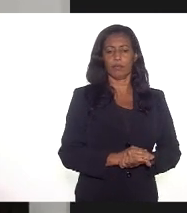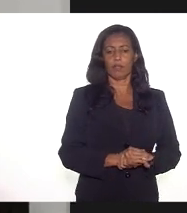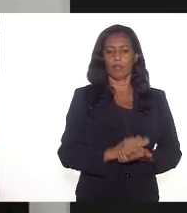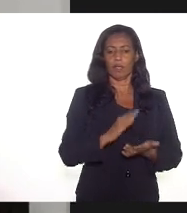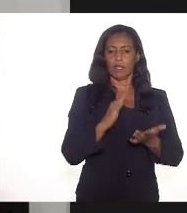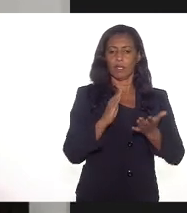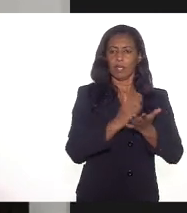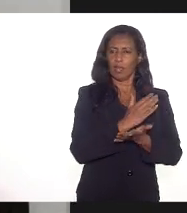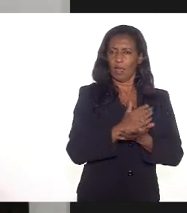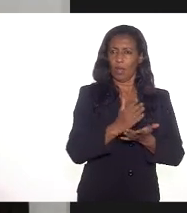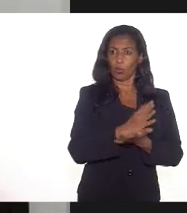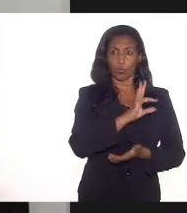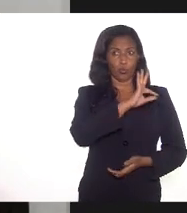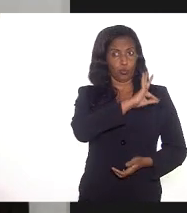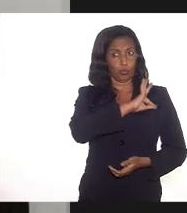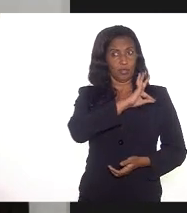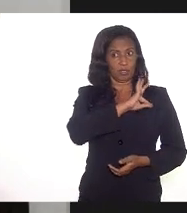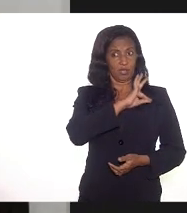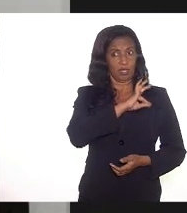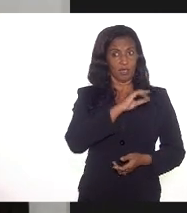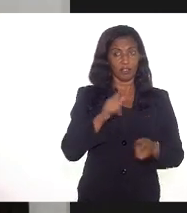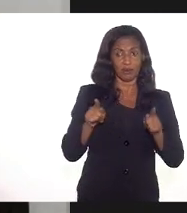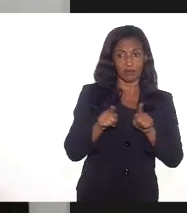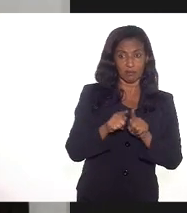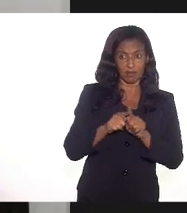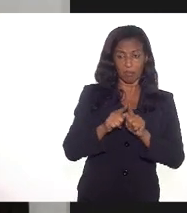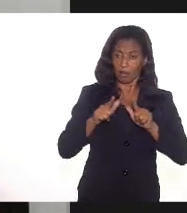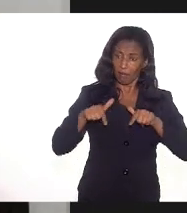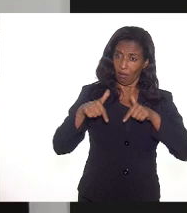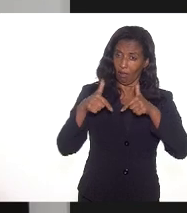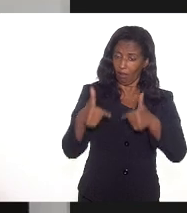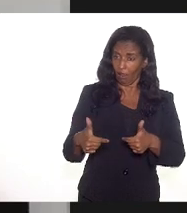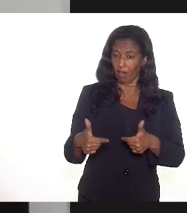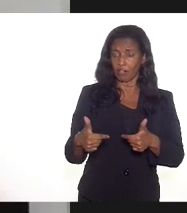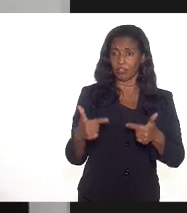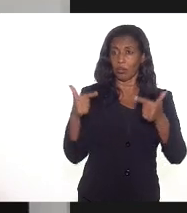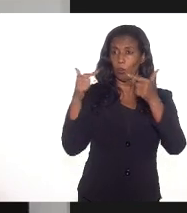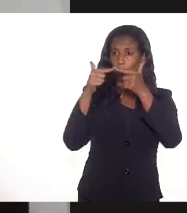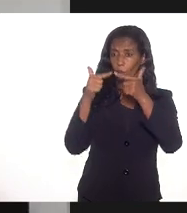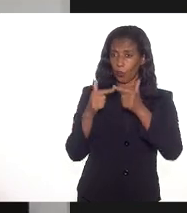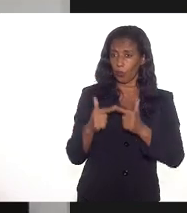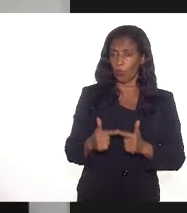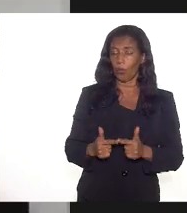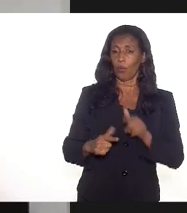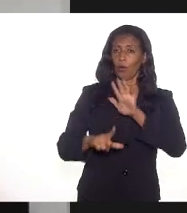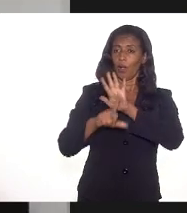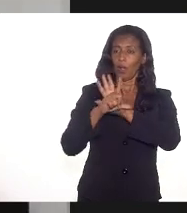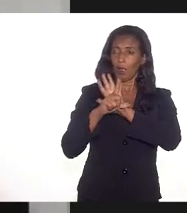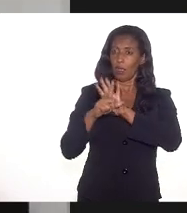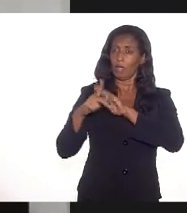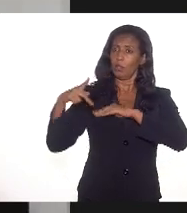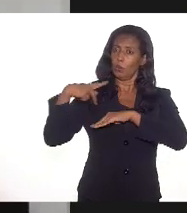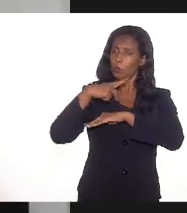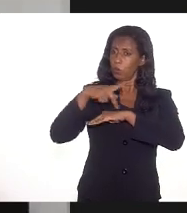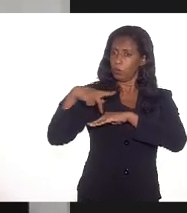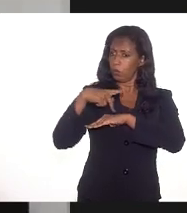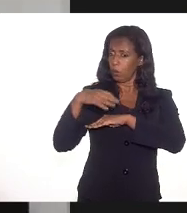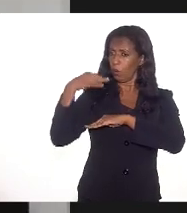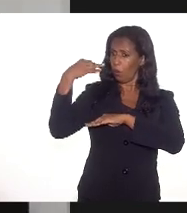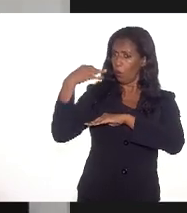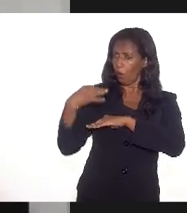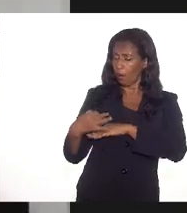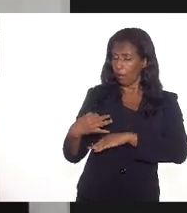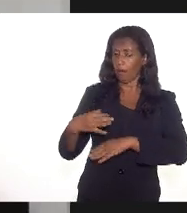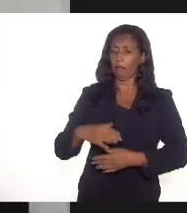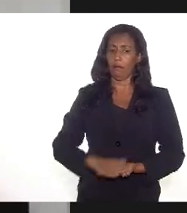maioria esmagadora dos policiais também age em conformidade com as leis do nosso país, de maneira correta,